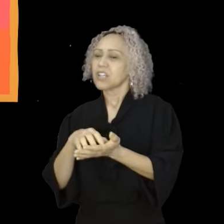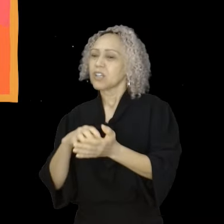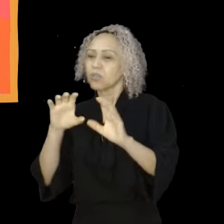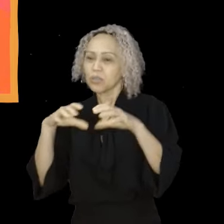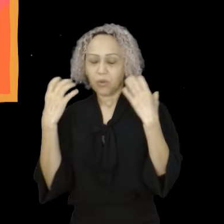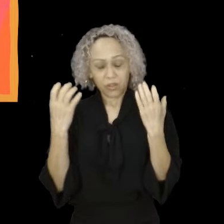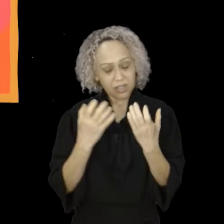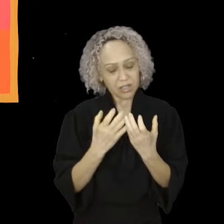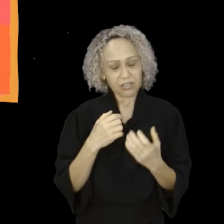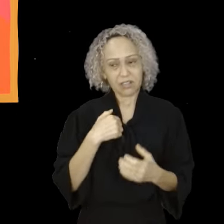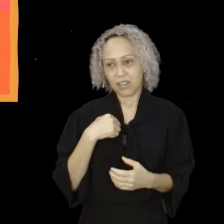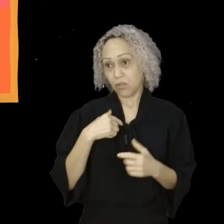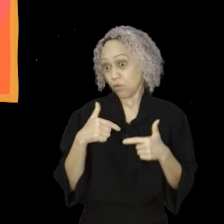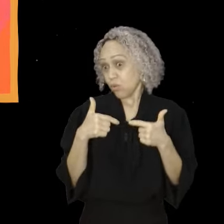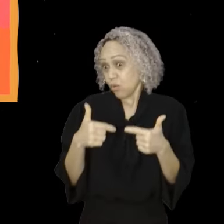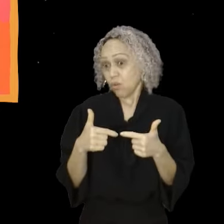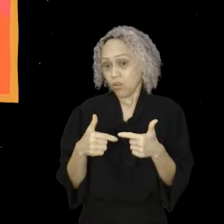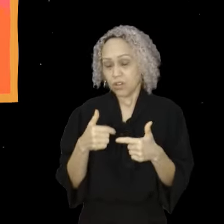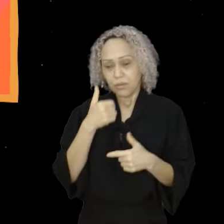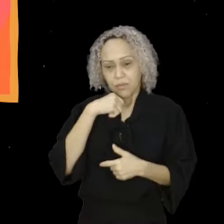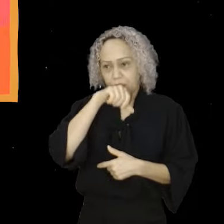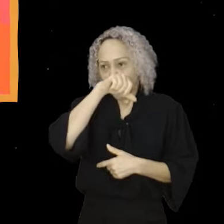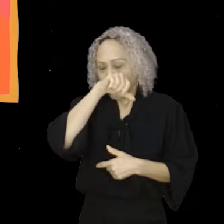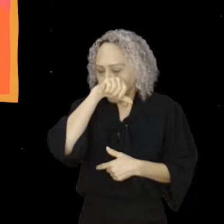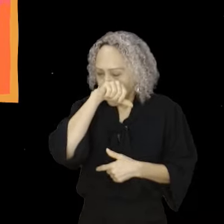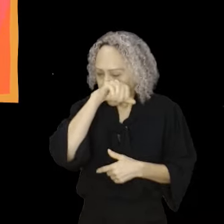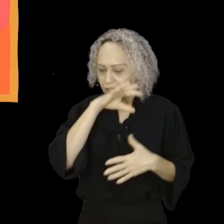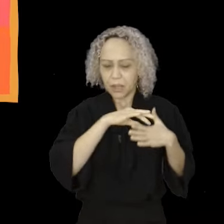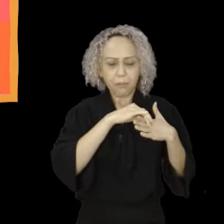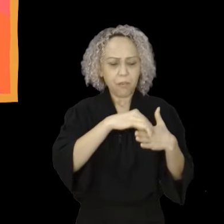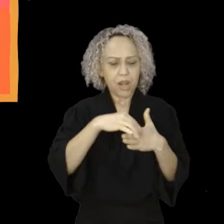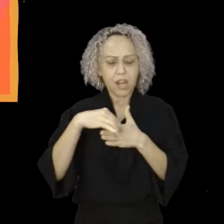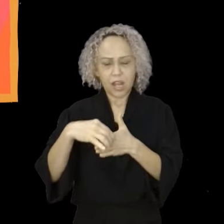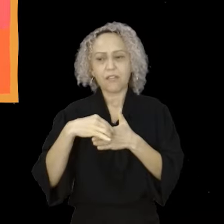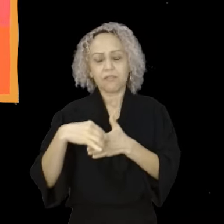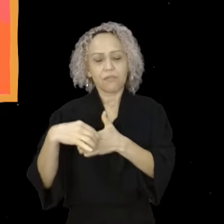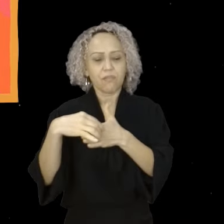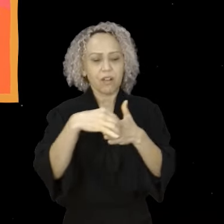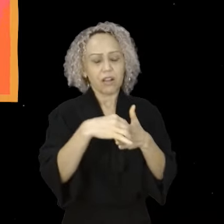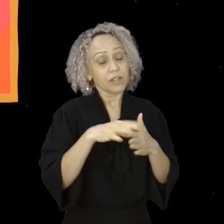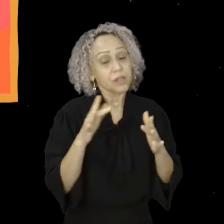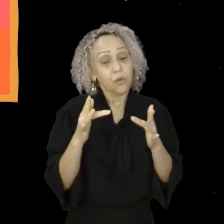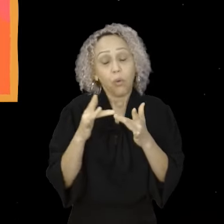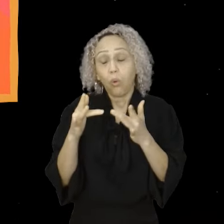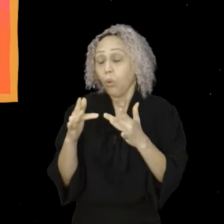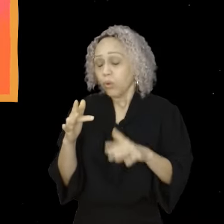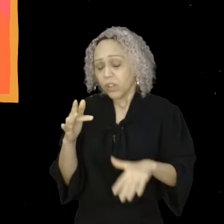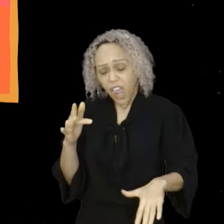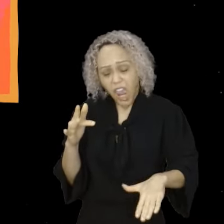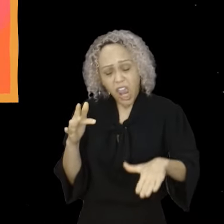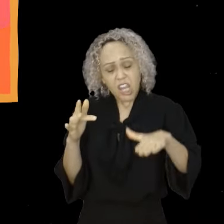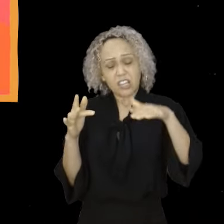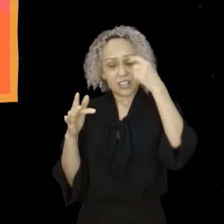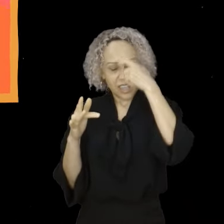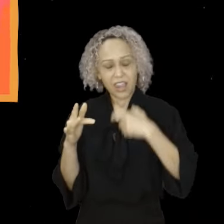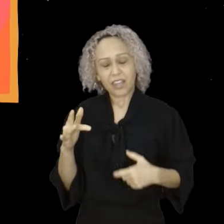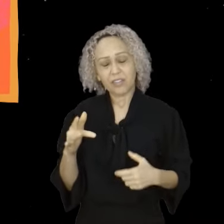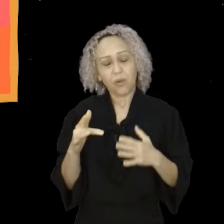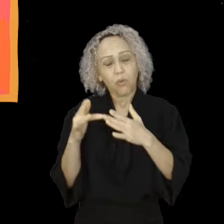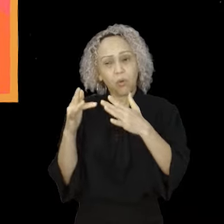me levava para os lugares, que me fez ter contato com a política desde cedo. E que chamou o Genuíno para tirar foto comigo, então